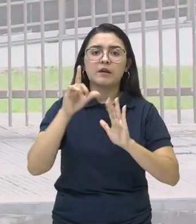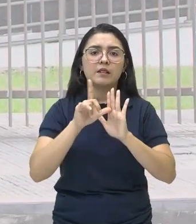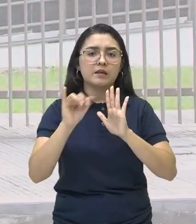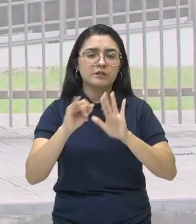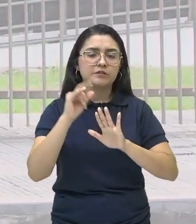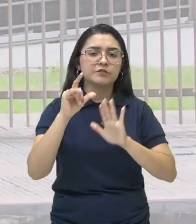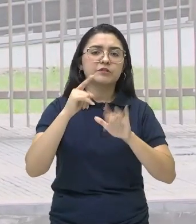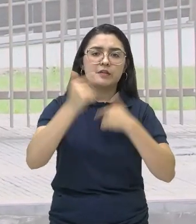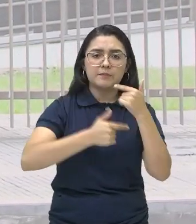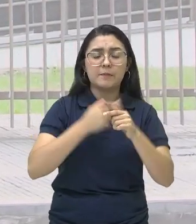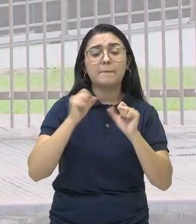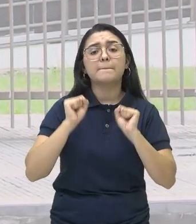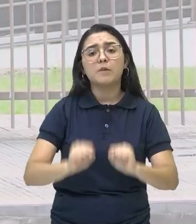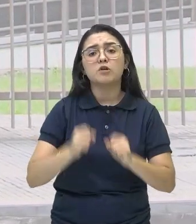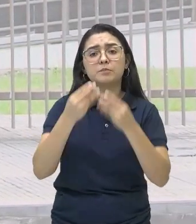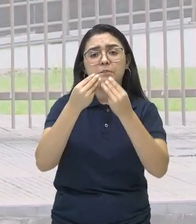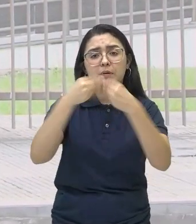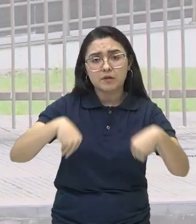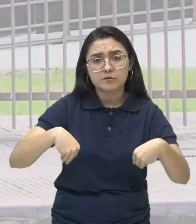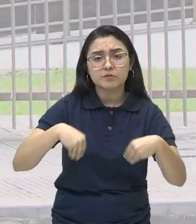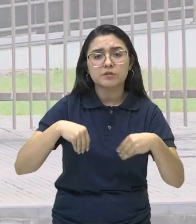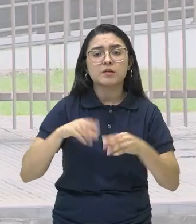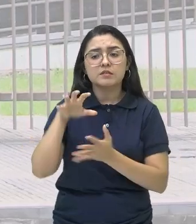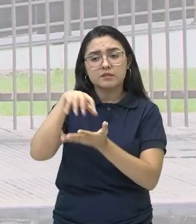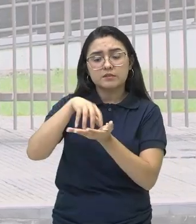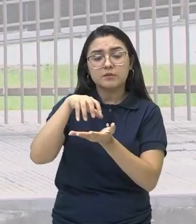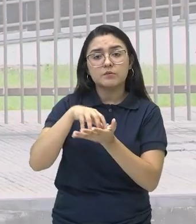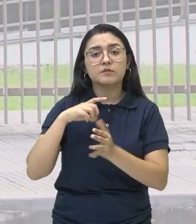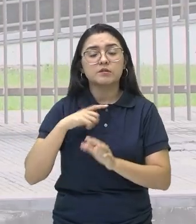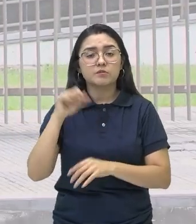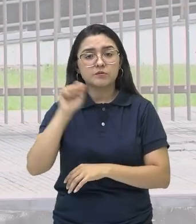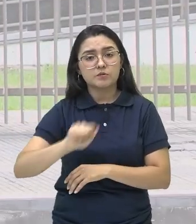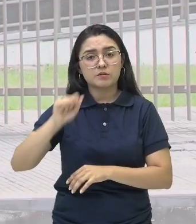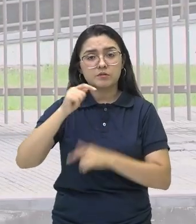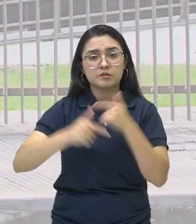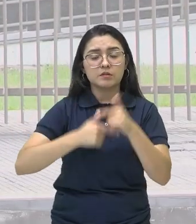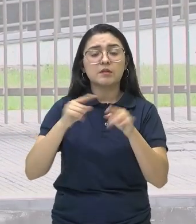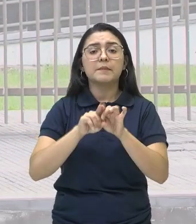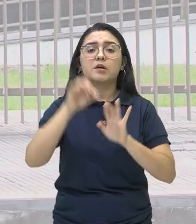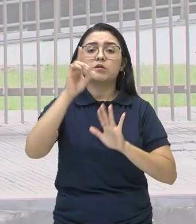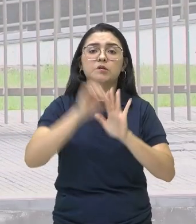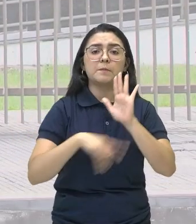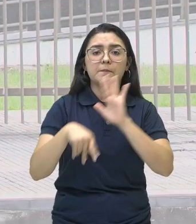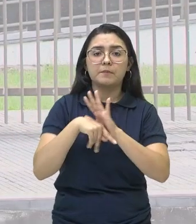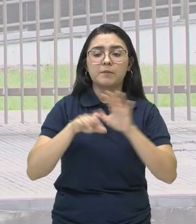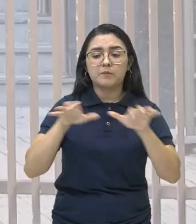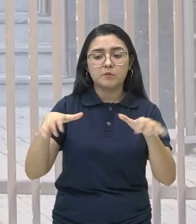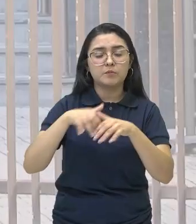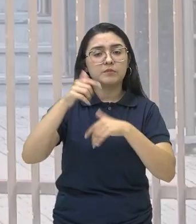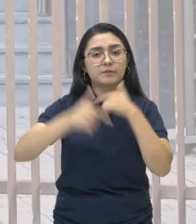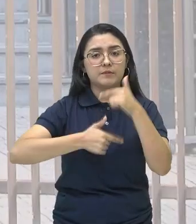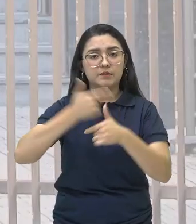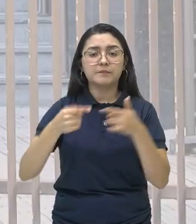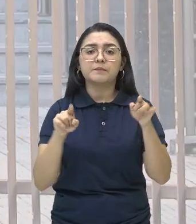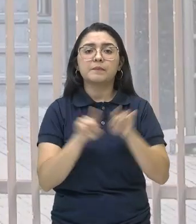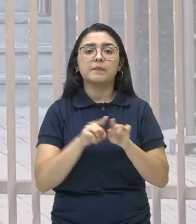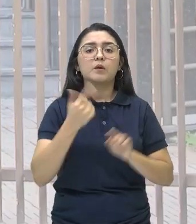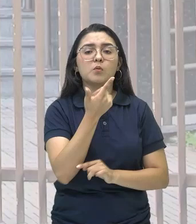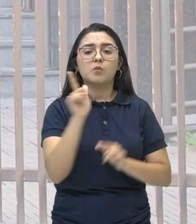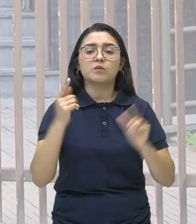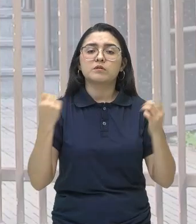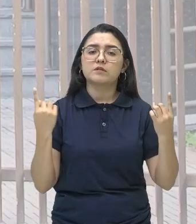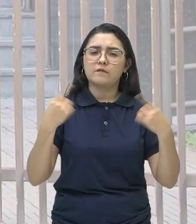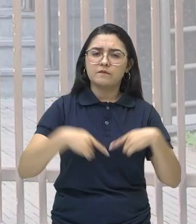podem enfraquecer a organização sindical e os direitos dos trabalhadores. Outro